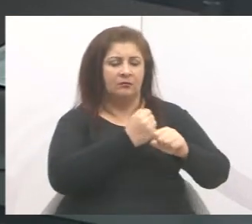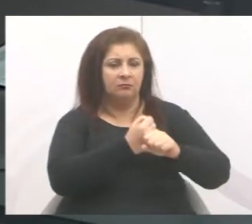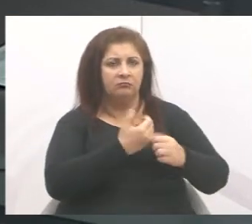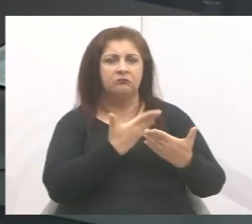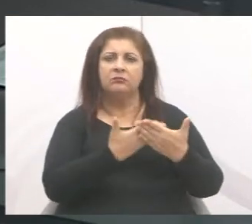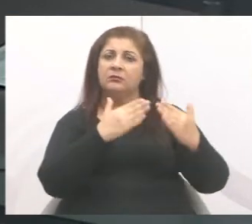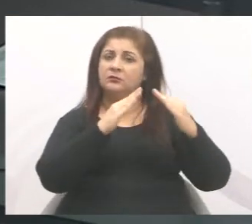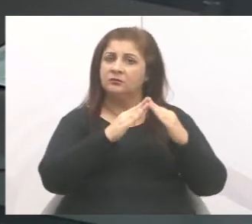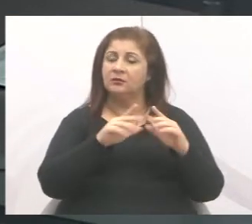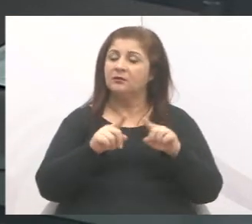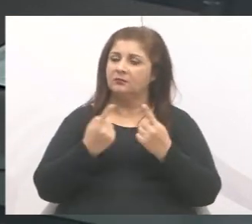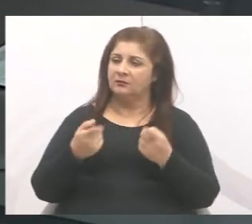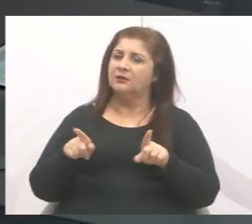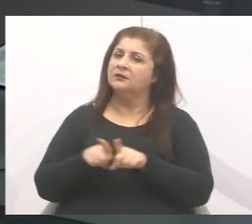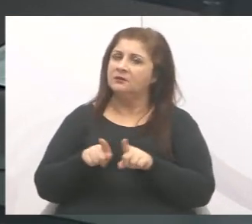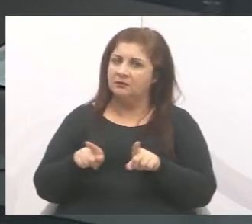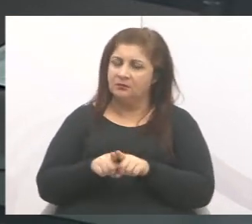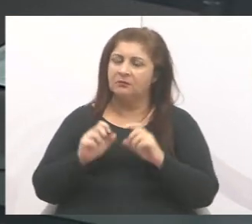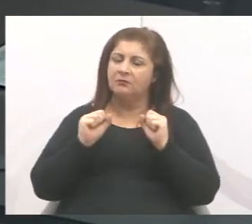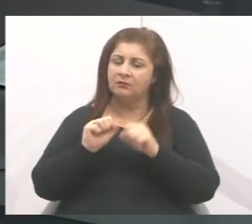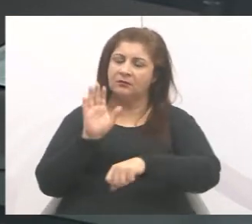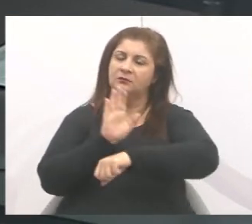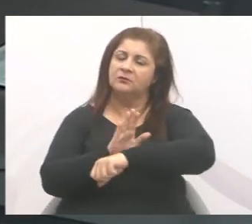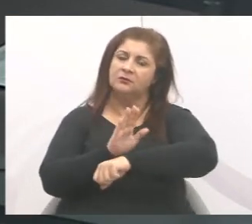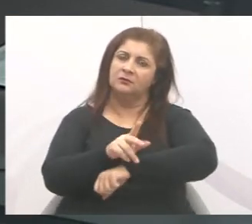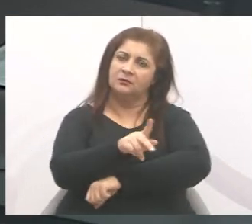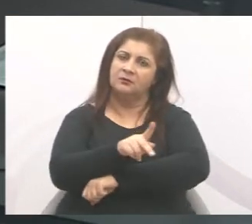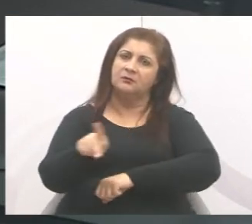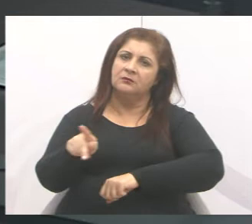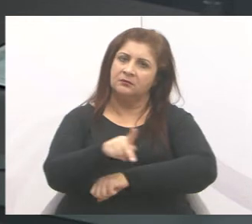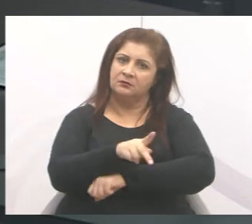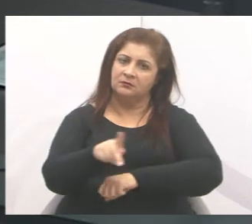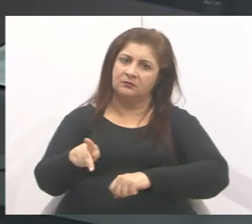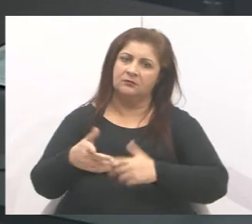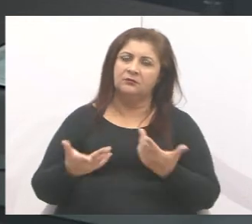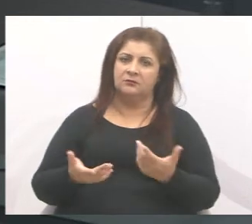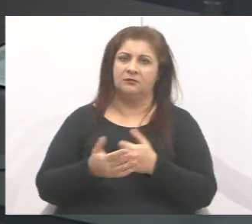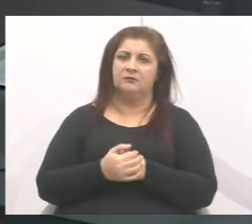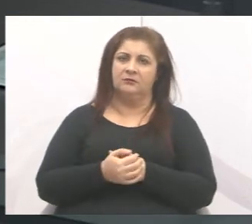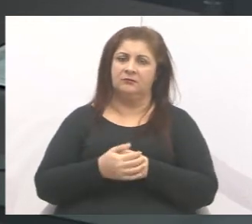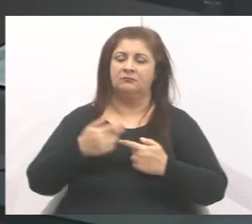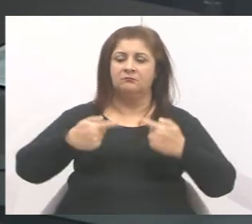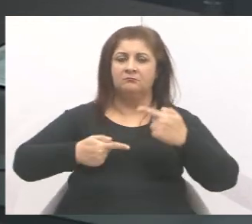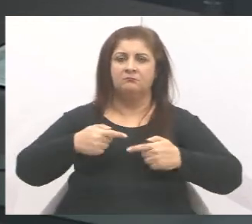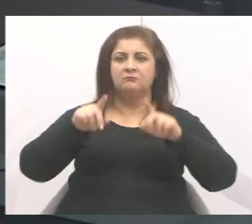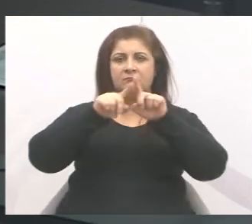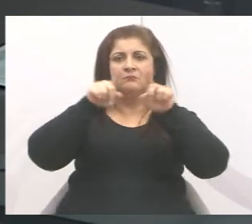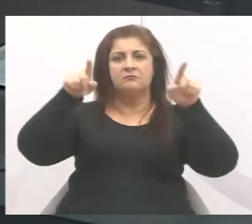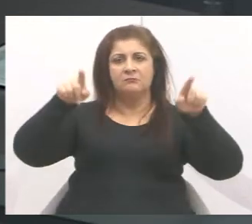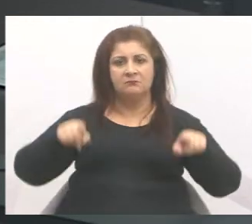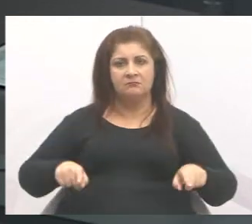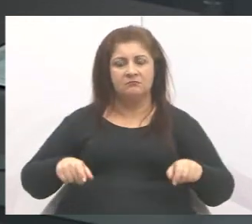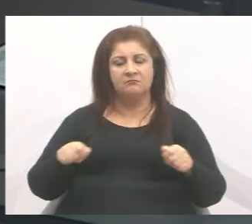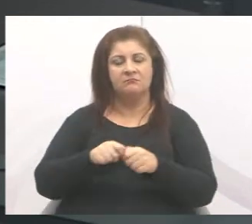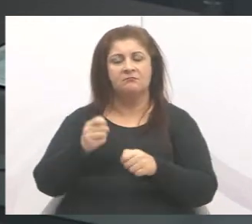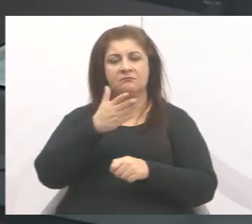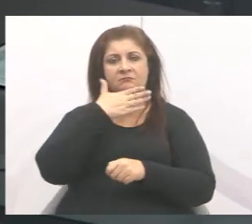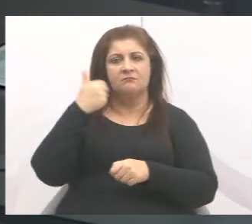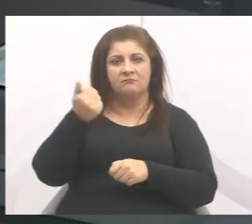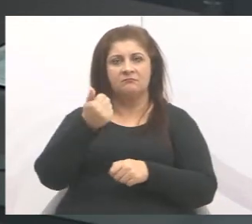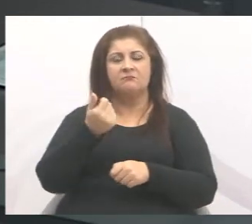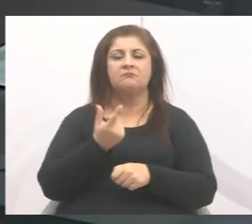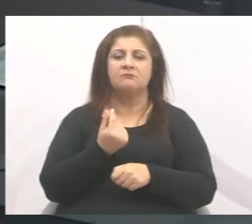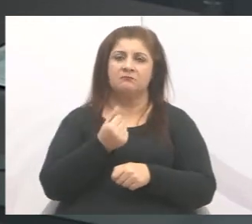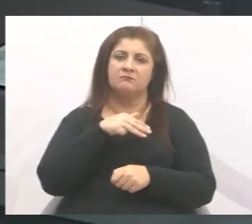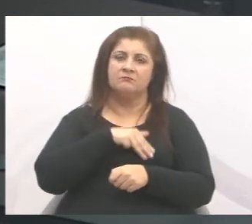melhorar a estrutura, mas há espaço também para a gente fazer políticas públicas, né, de melhoria salarial para